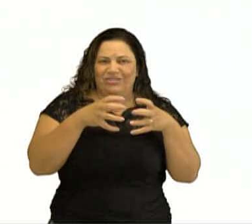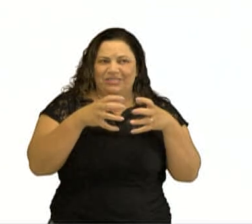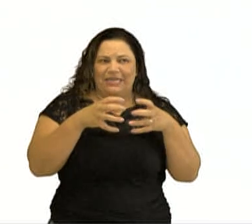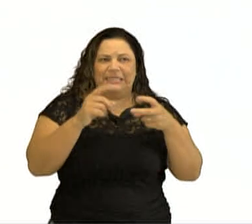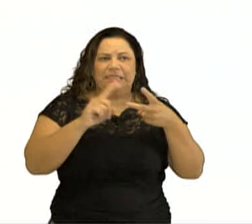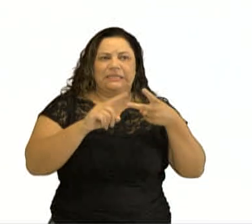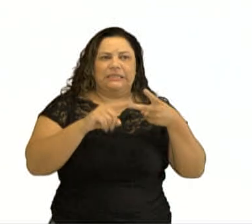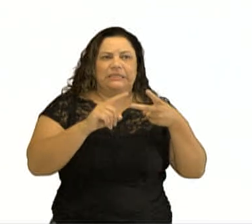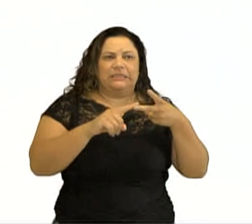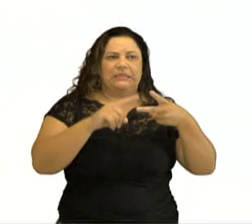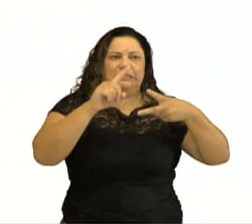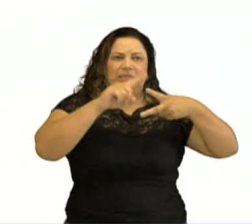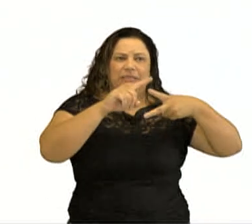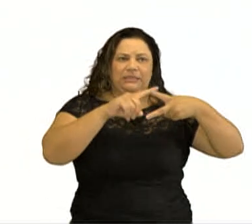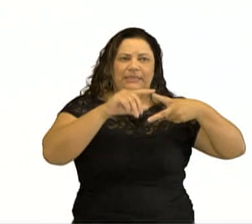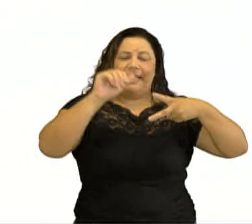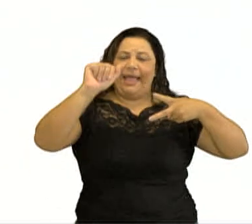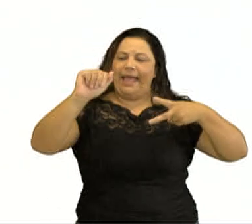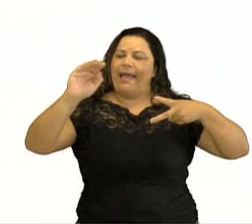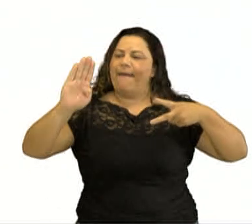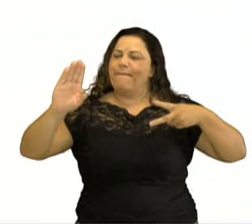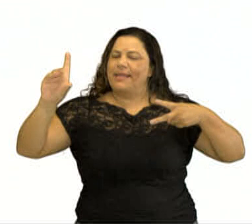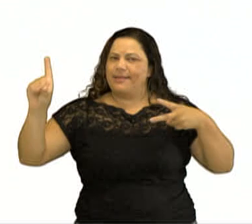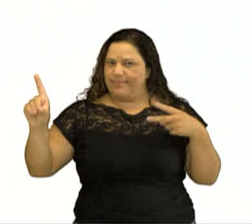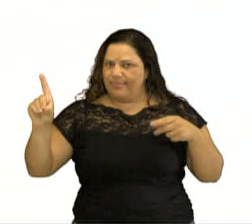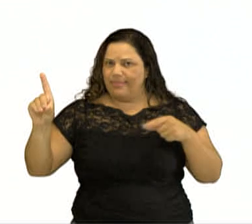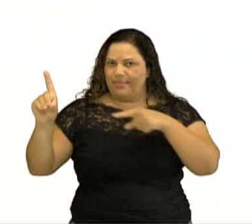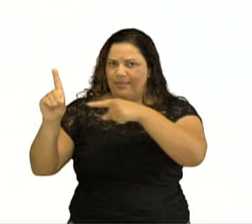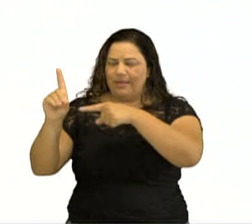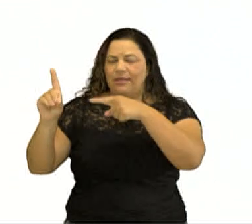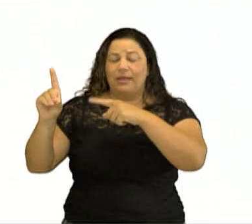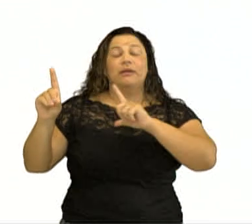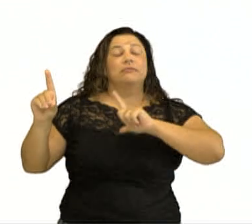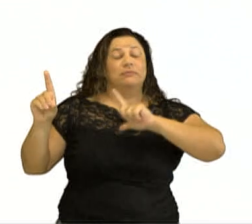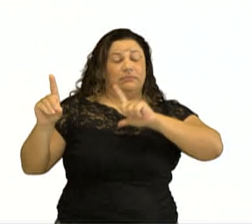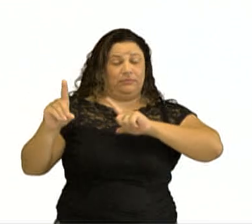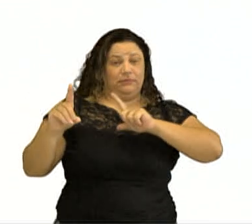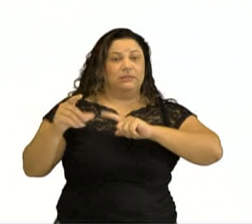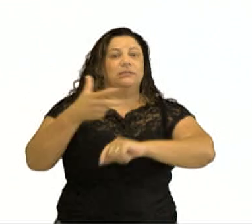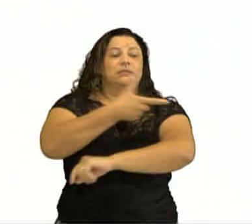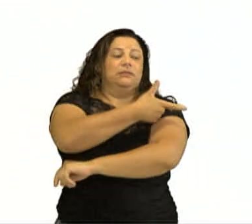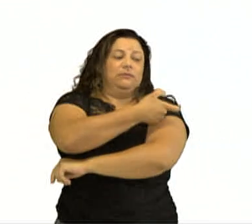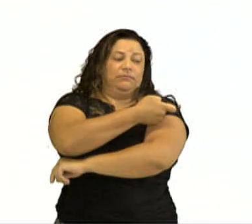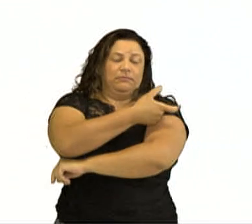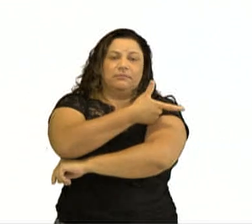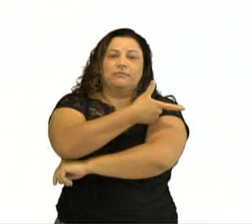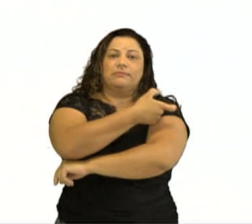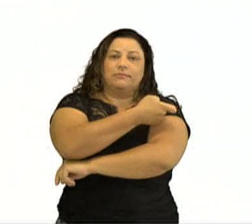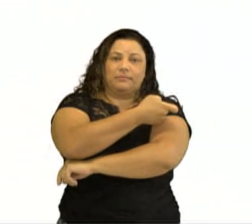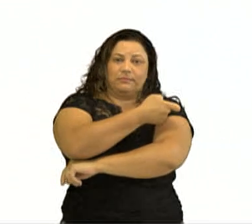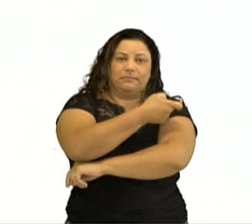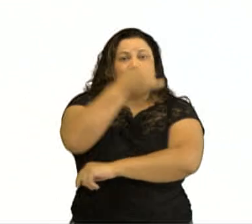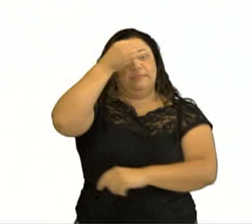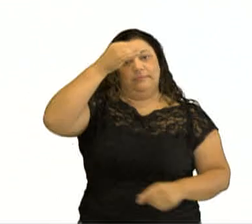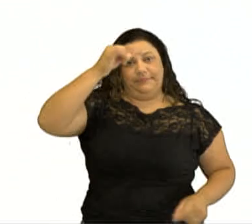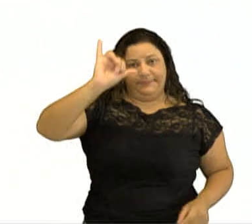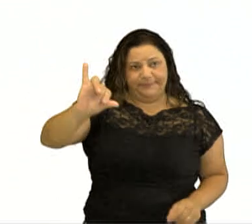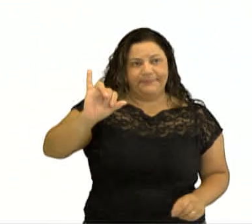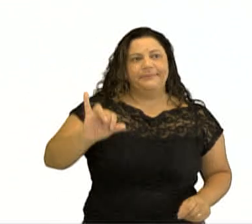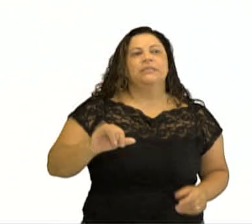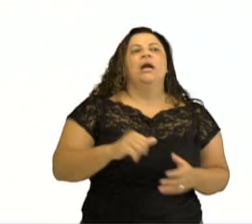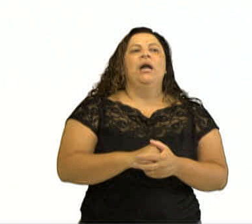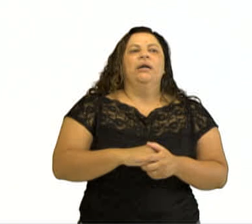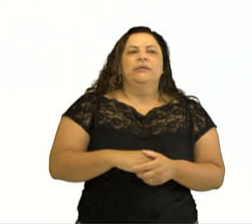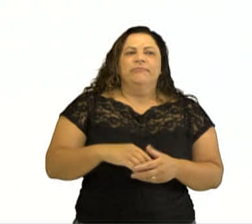Para as hepatites A, B e D, existe uma vacina que você pode tomar e se prevenir. Mas